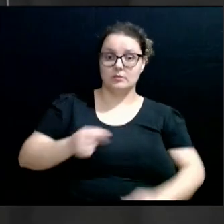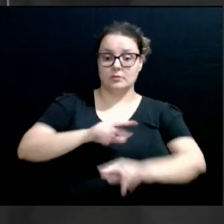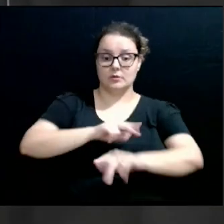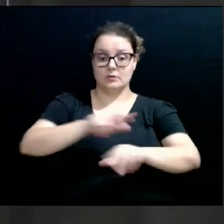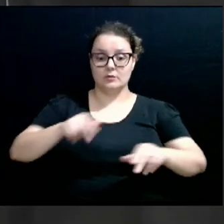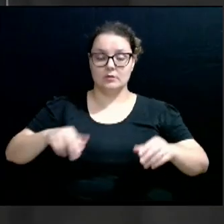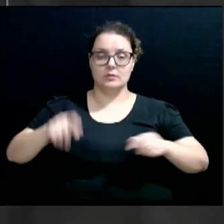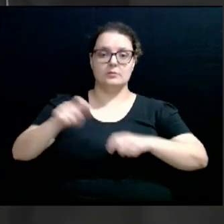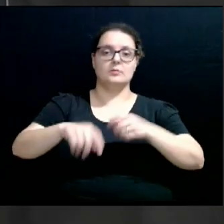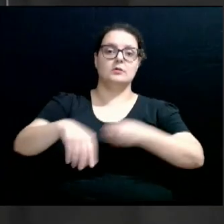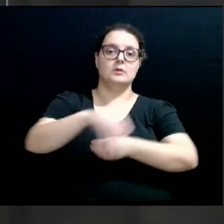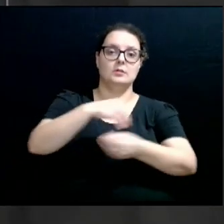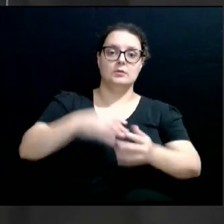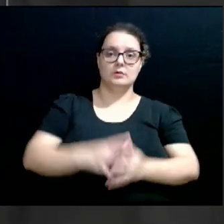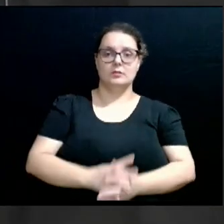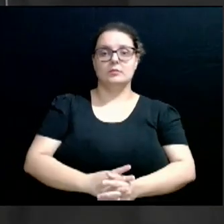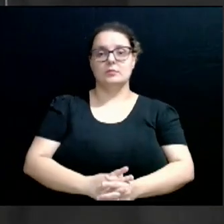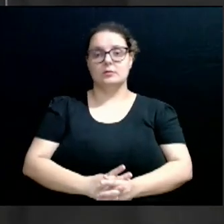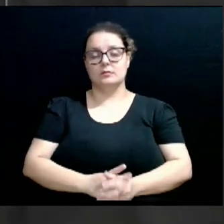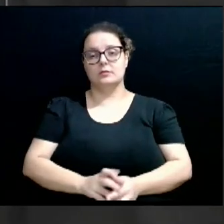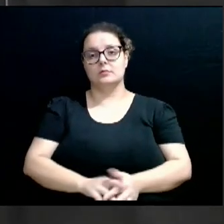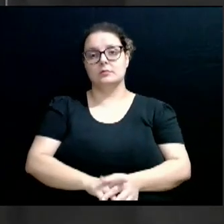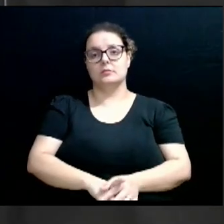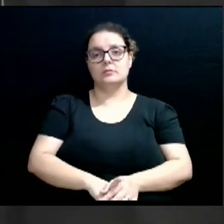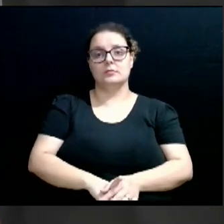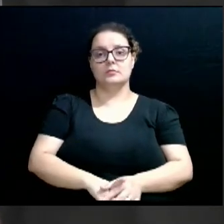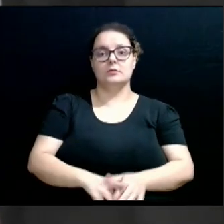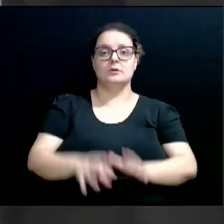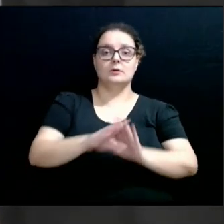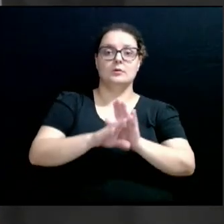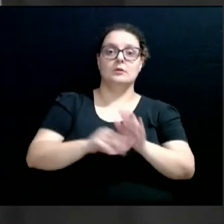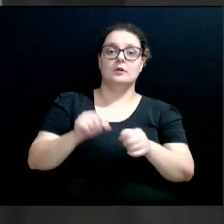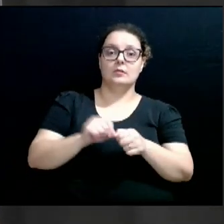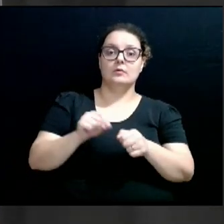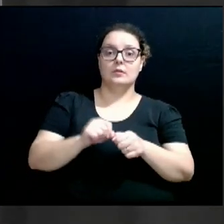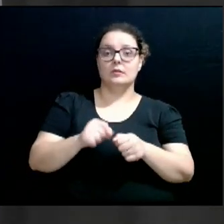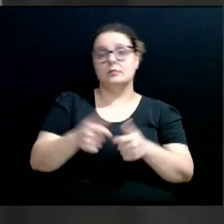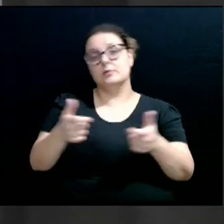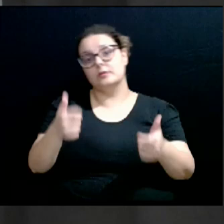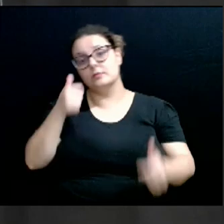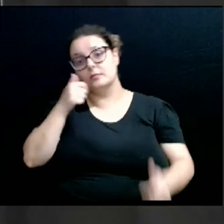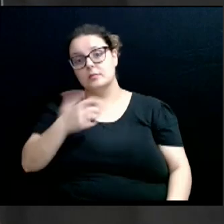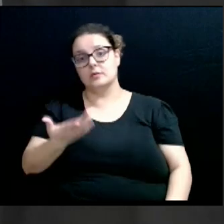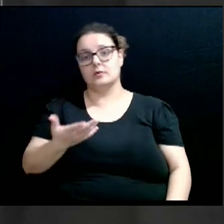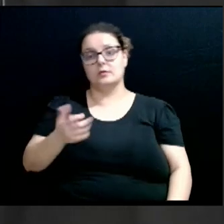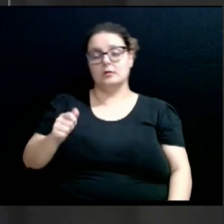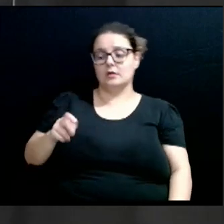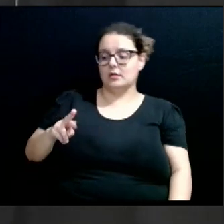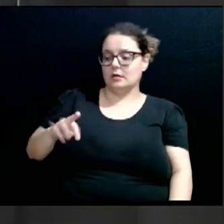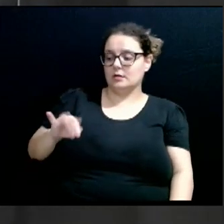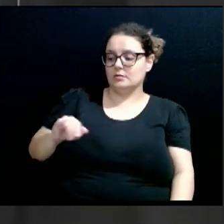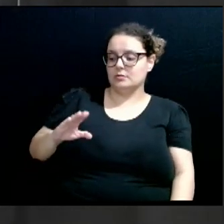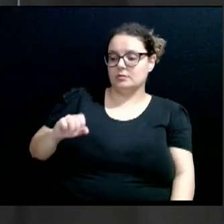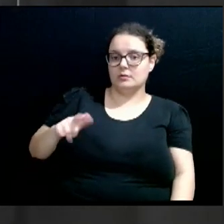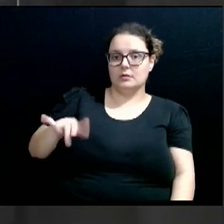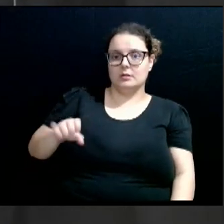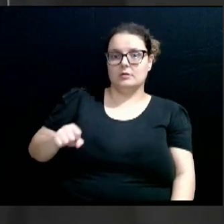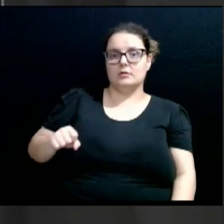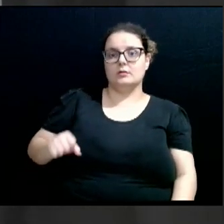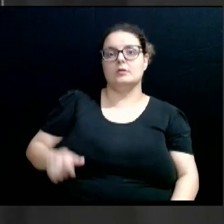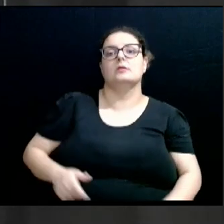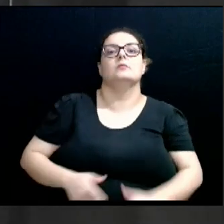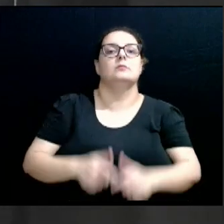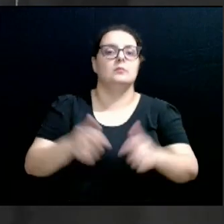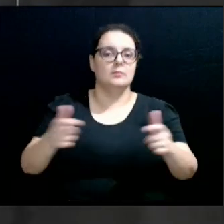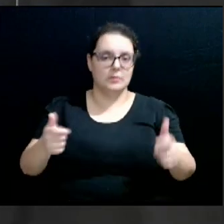é um programa que ele é muito feito por mulheres. As articuladoras centralizadas do MIPID foram todas mulheres, né? Então acho que